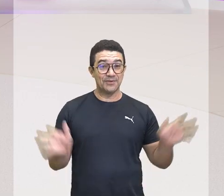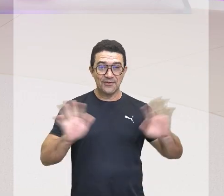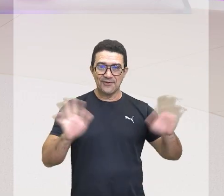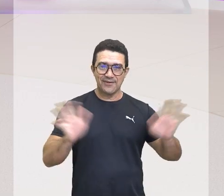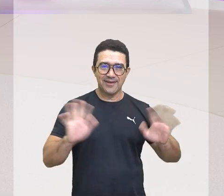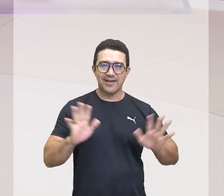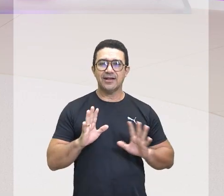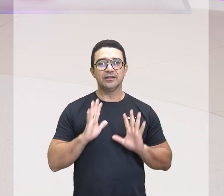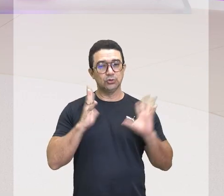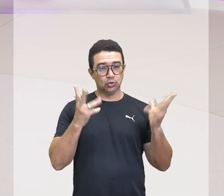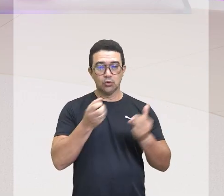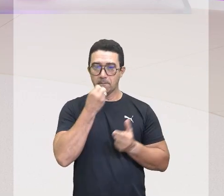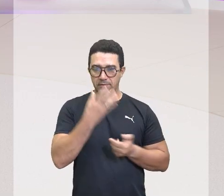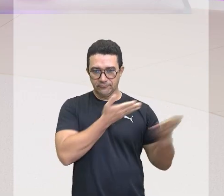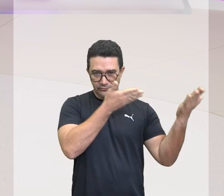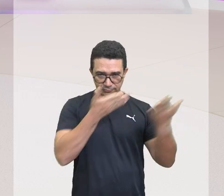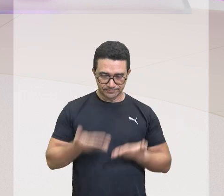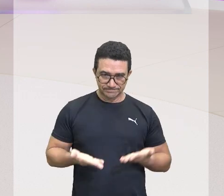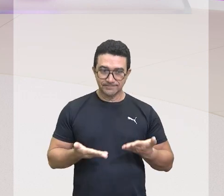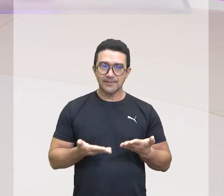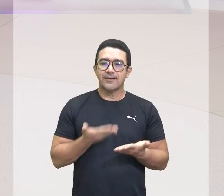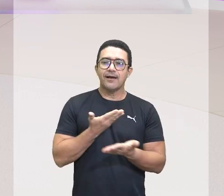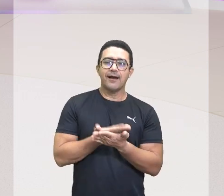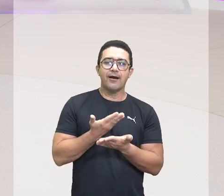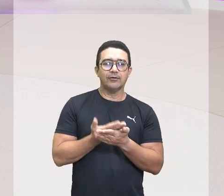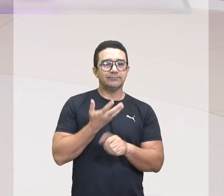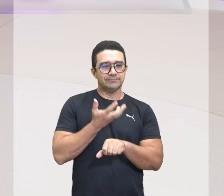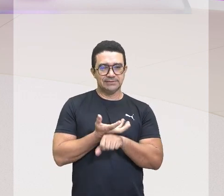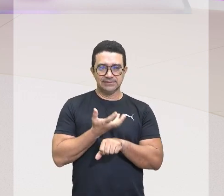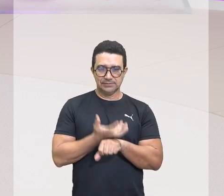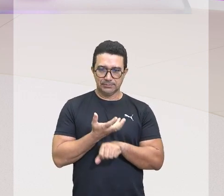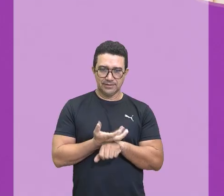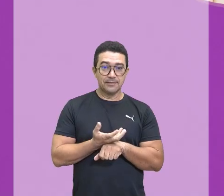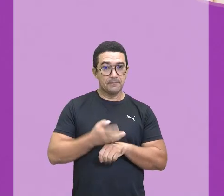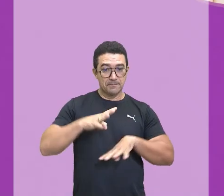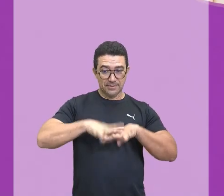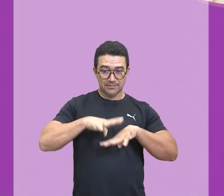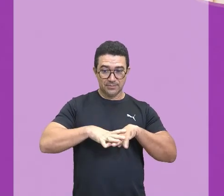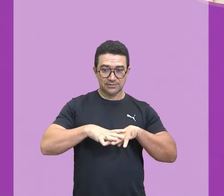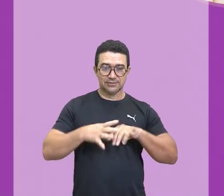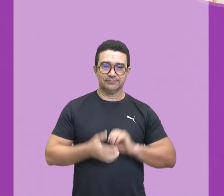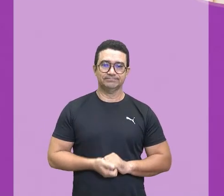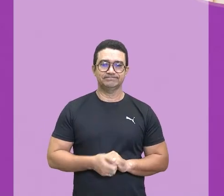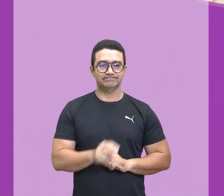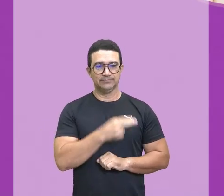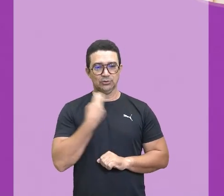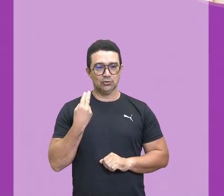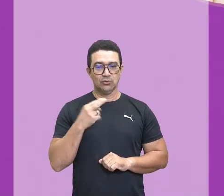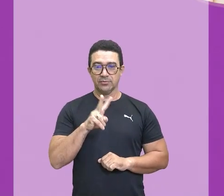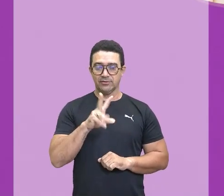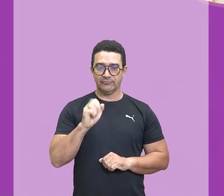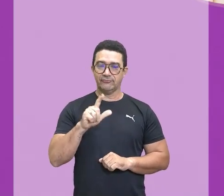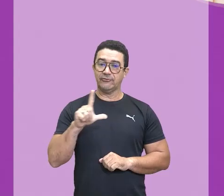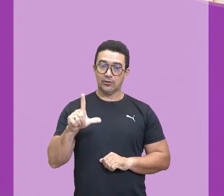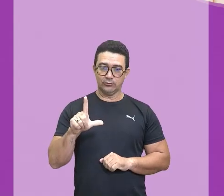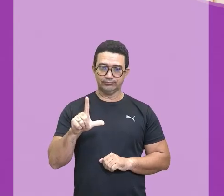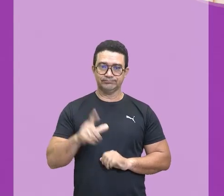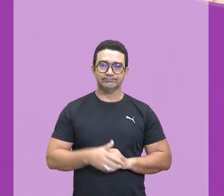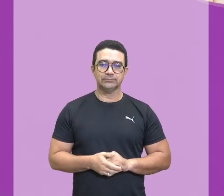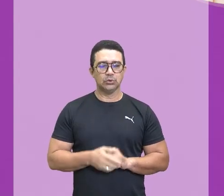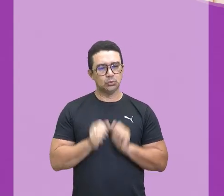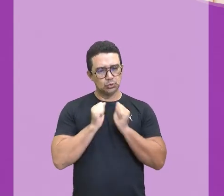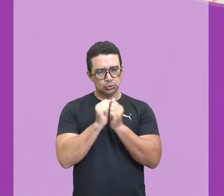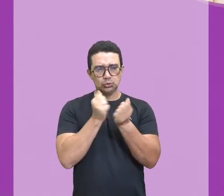Olá, sejam bem-vindos a mais uma aula do componente de matemática. Eu sou a professora Valcineide Malta e